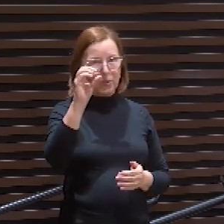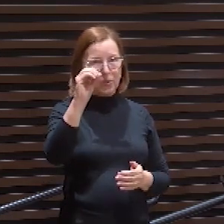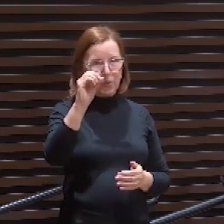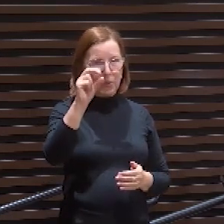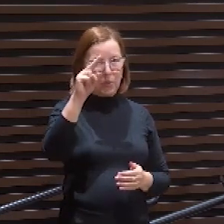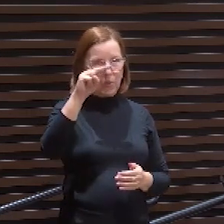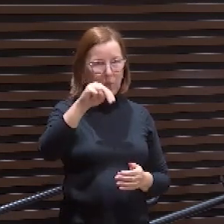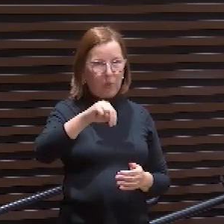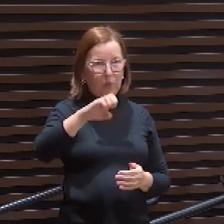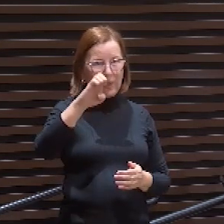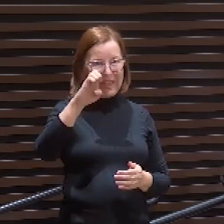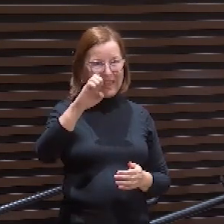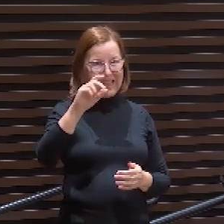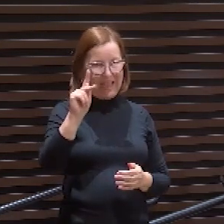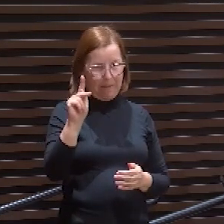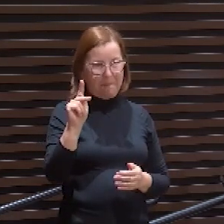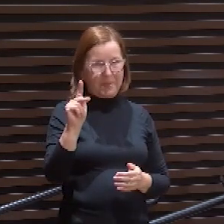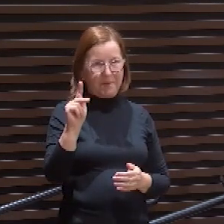Adonep,